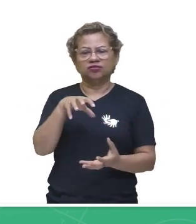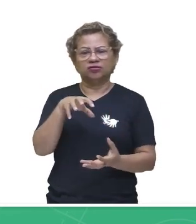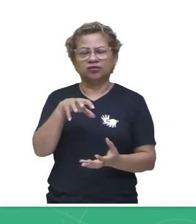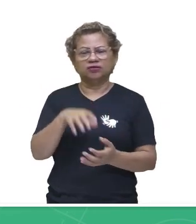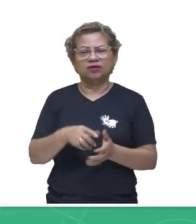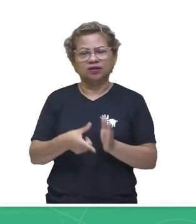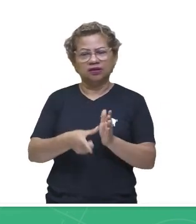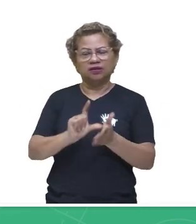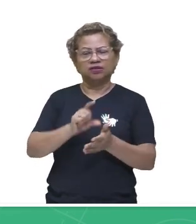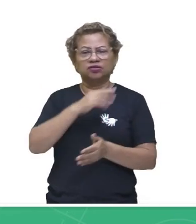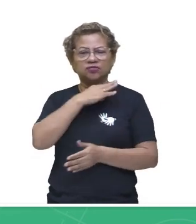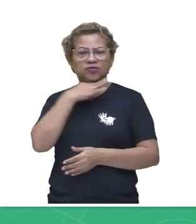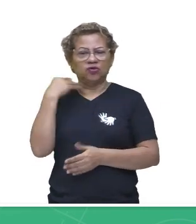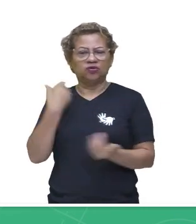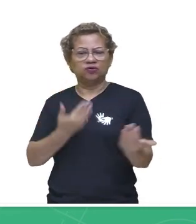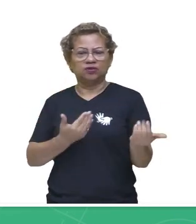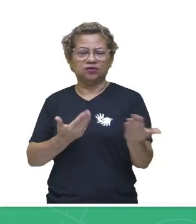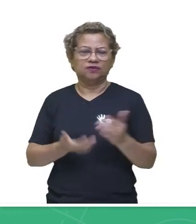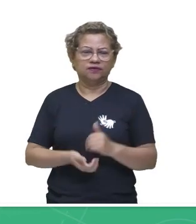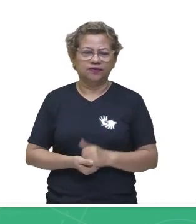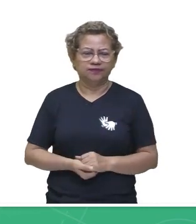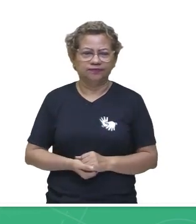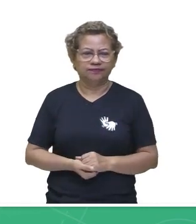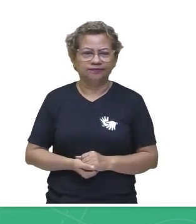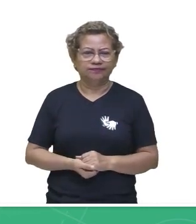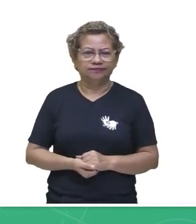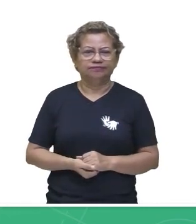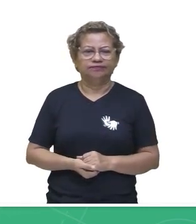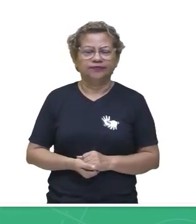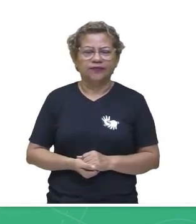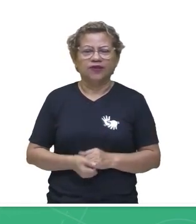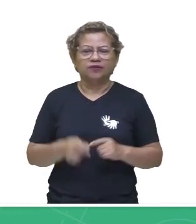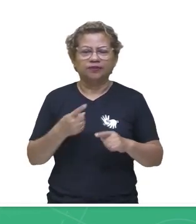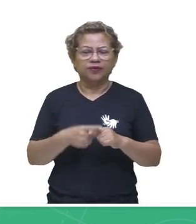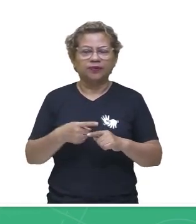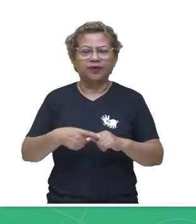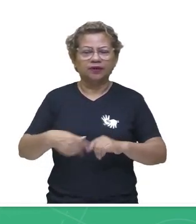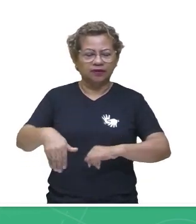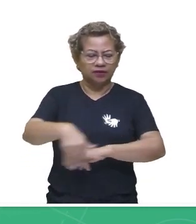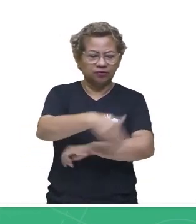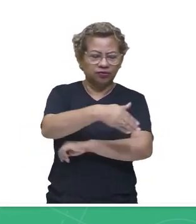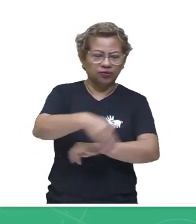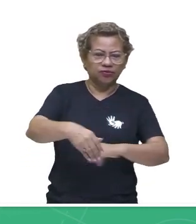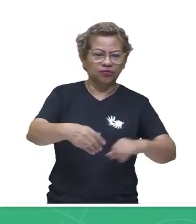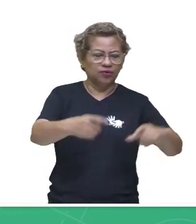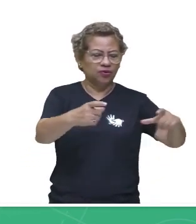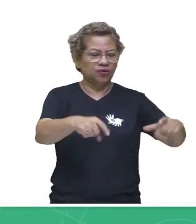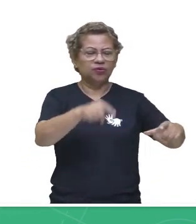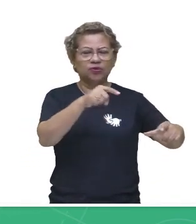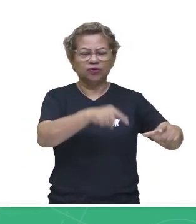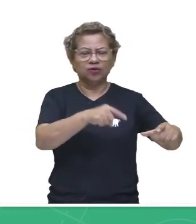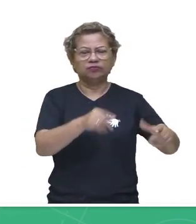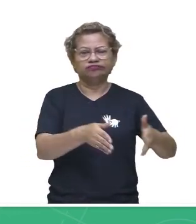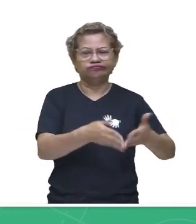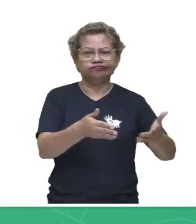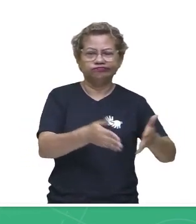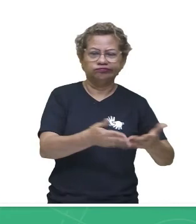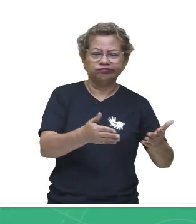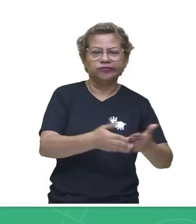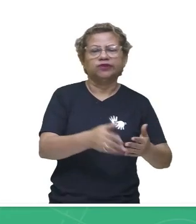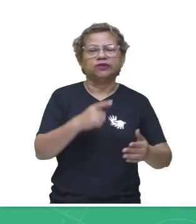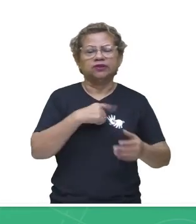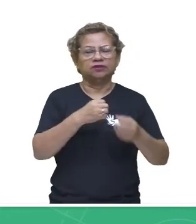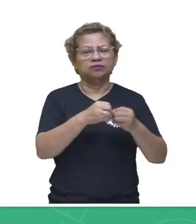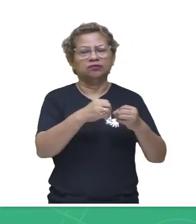muito jovem, principalmente jovens pretos das periferias, né, das cidades, são aqueles mais